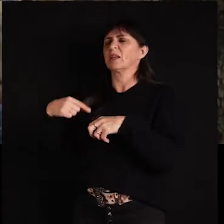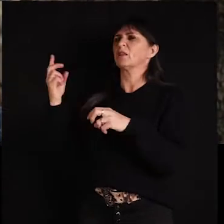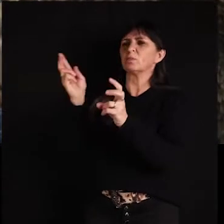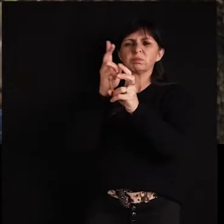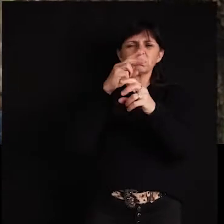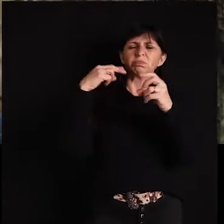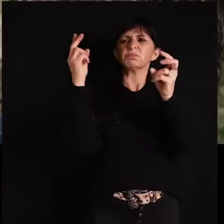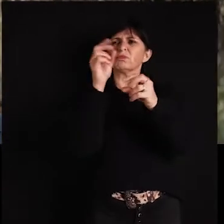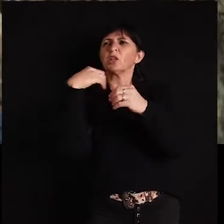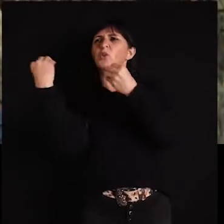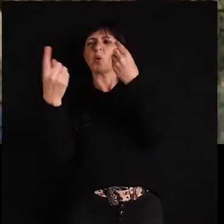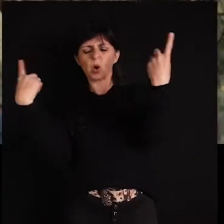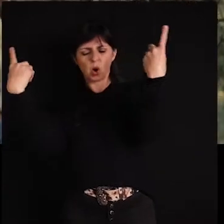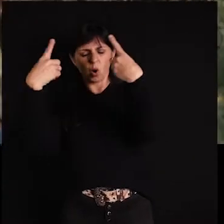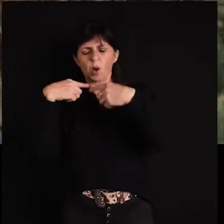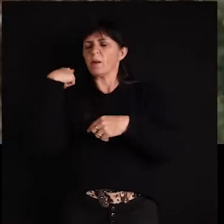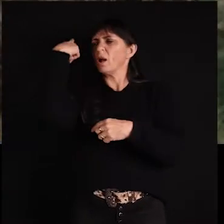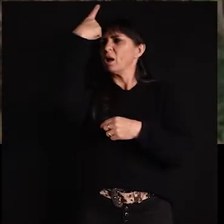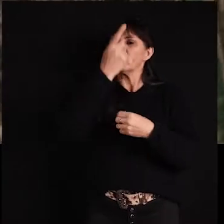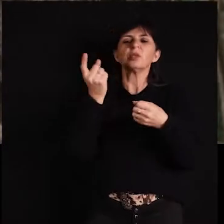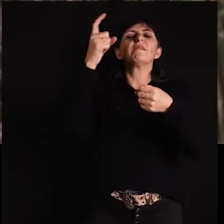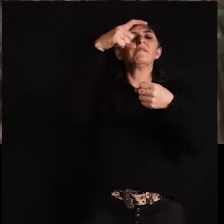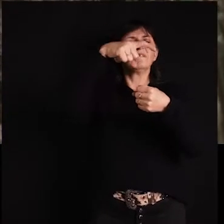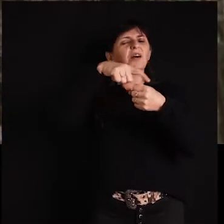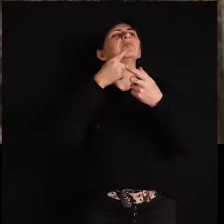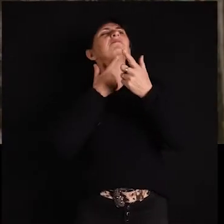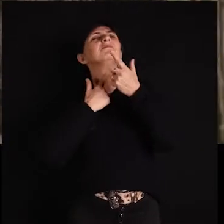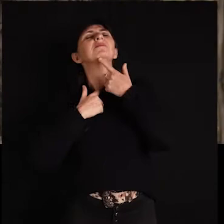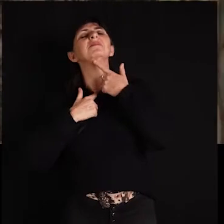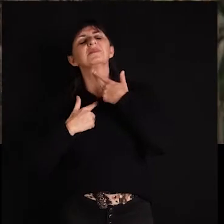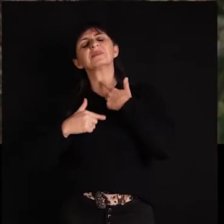Só o vento encontrou o rosto, devolve o gosto da